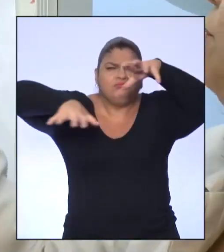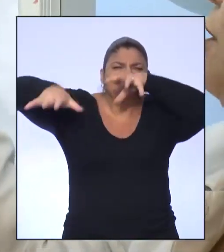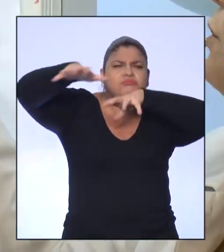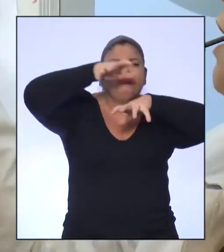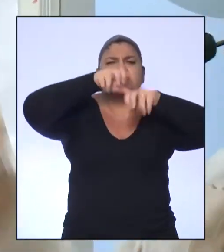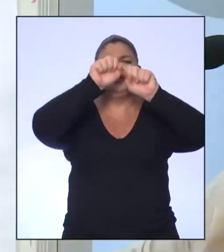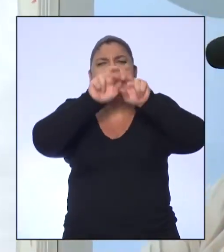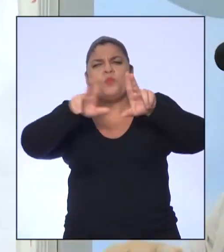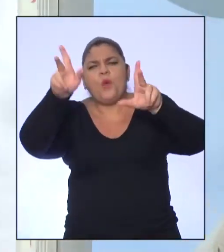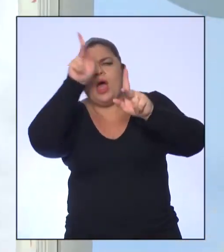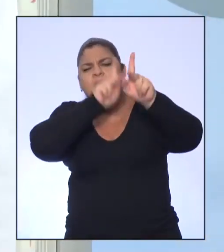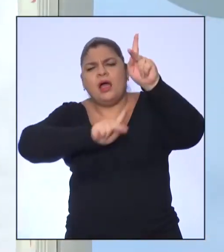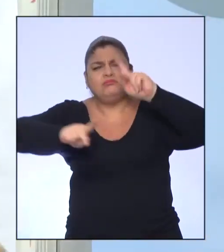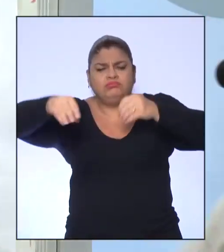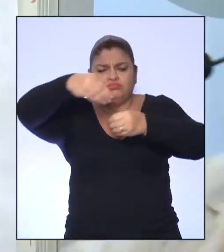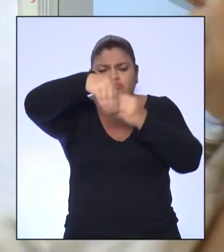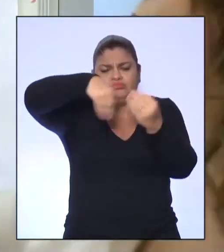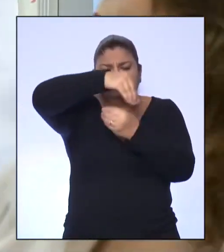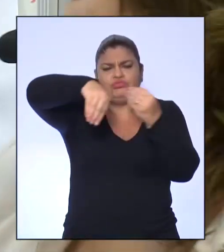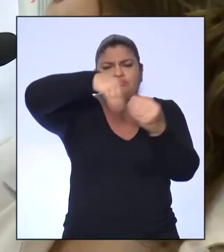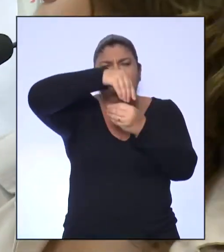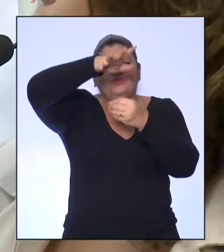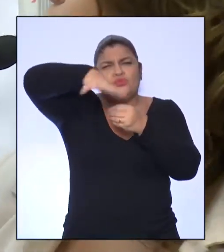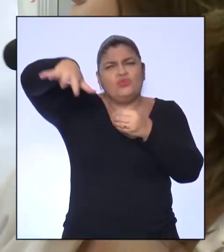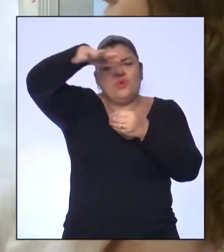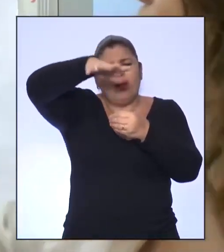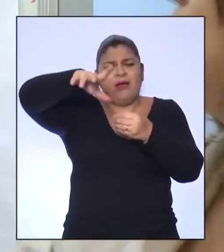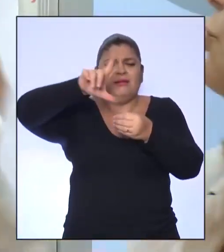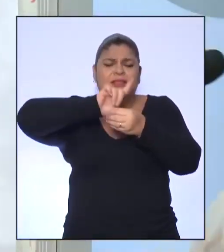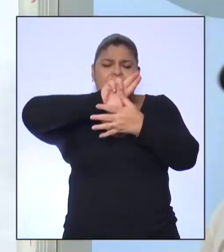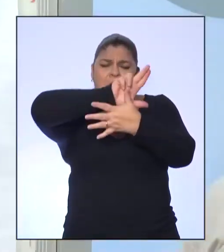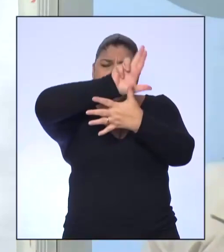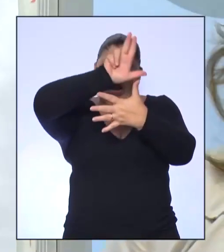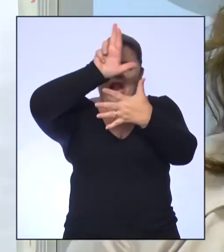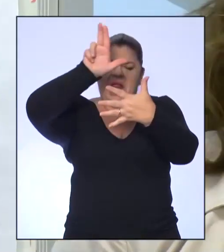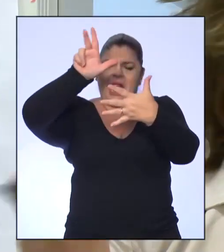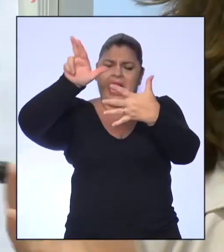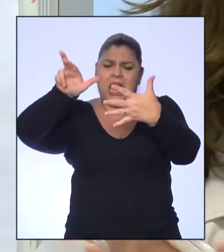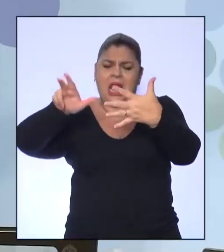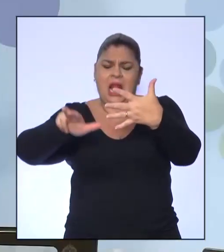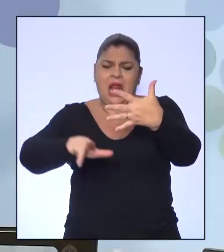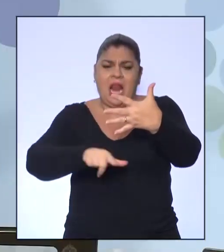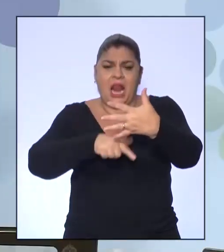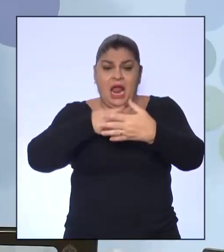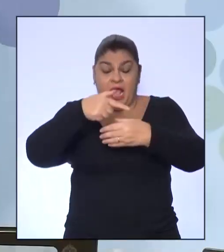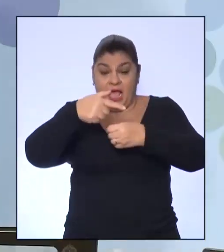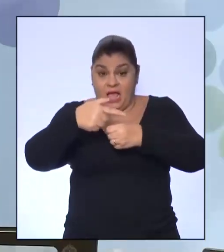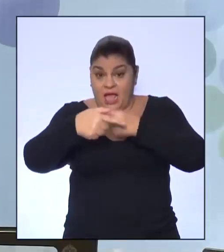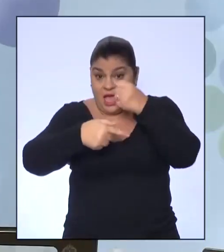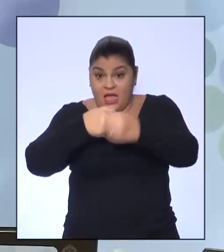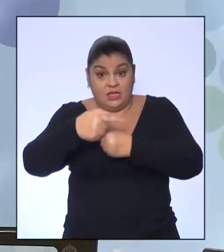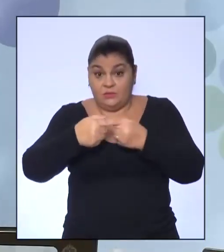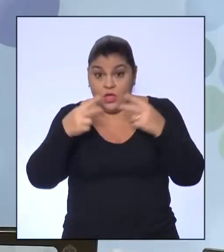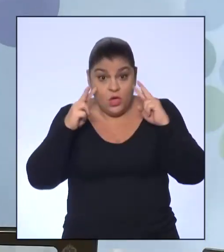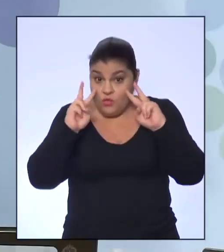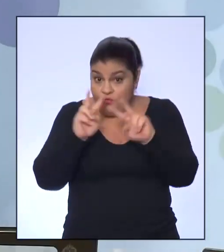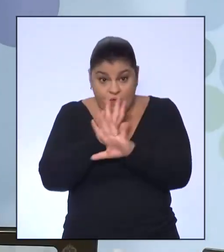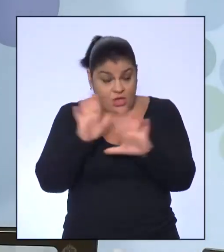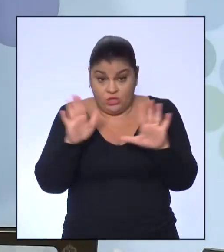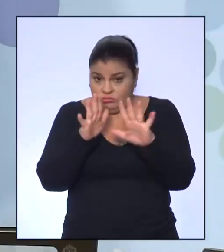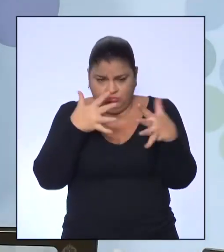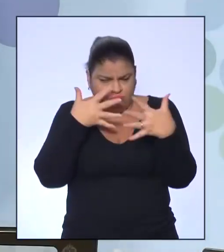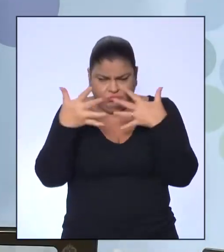oxigênio, eu tenho nitrogênio, eu tenho carbono, átomos. Eu não consigo ver esses átomos. Tá. O que